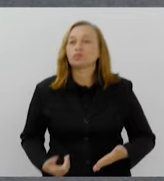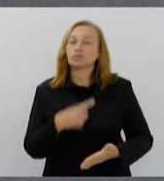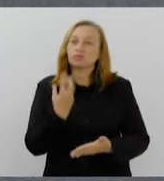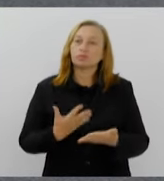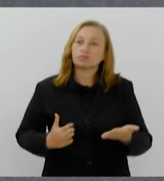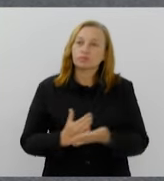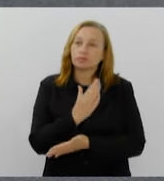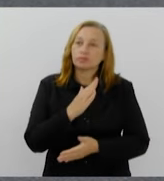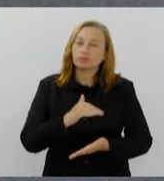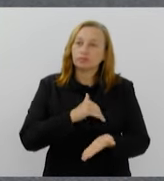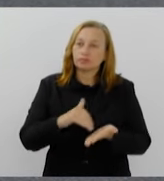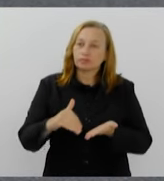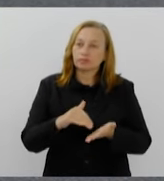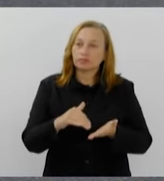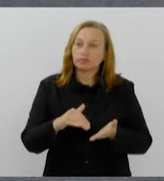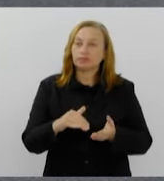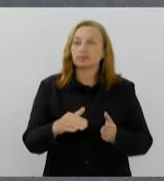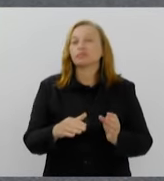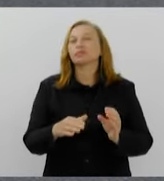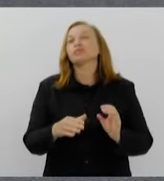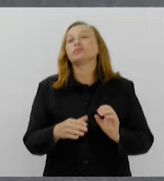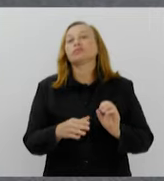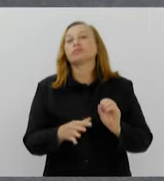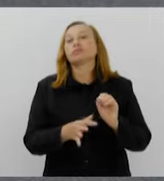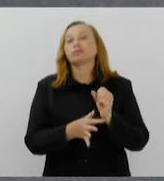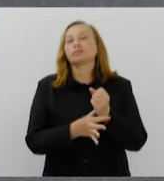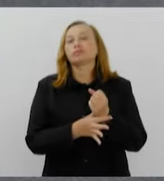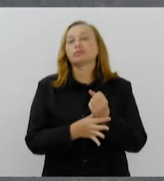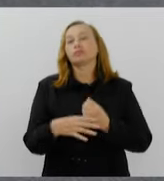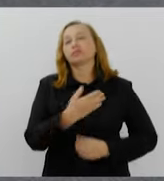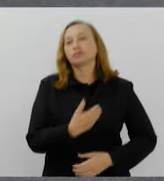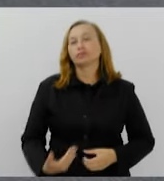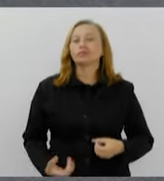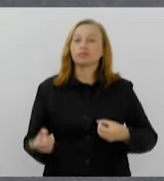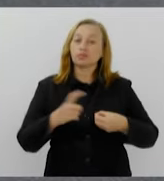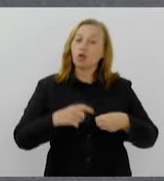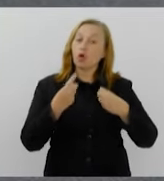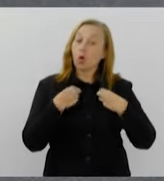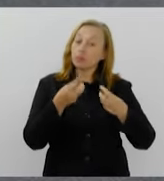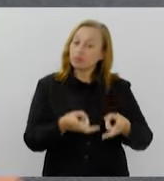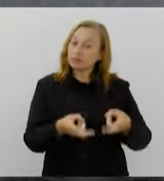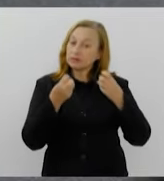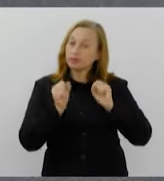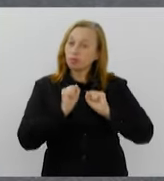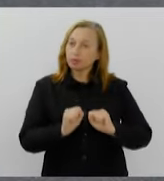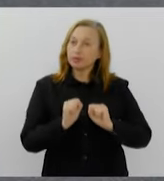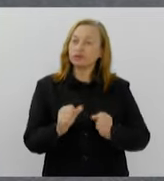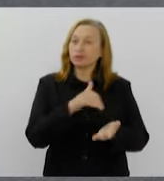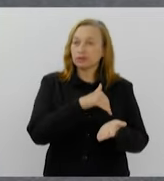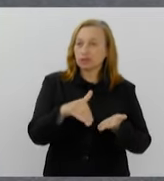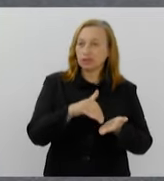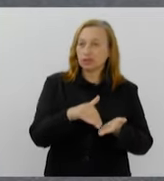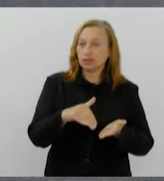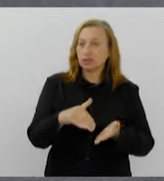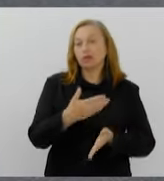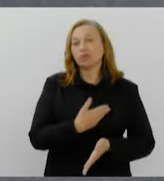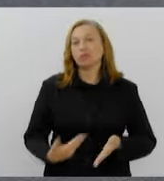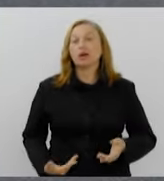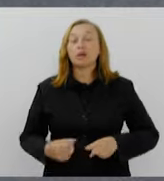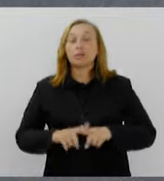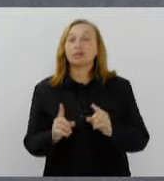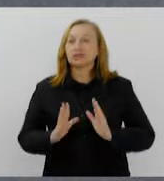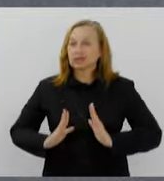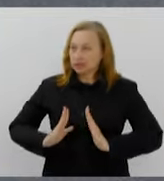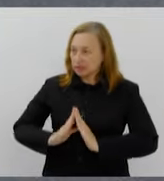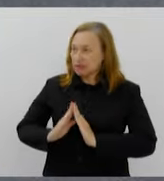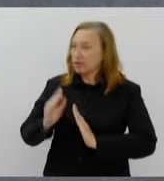Segurança Pública retornando só que é o seguinte eu percebi que a gente pode ter uma Secretaria de Segurança Pública essa casa